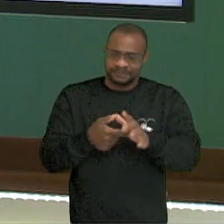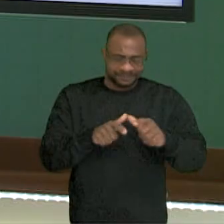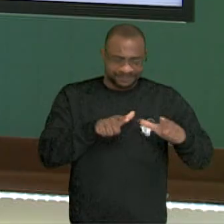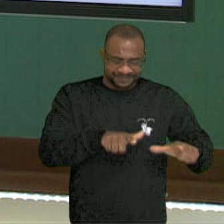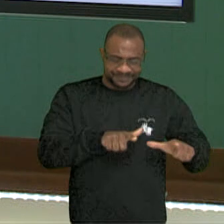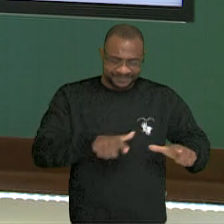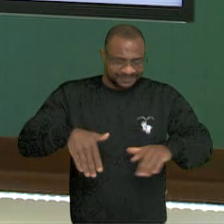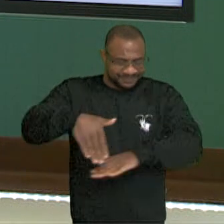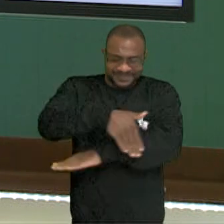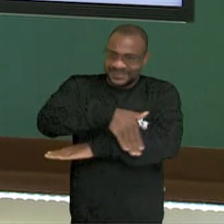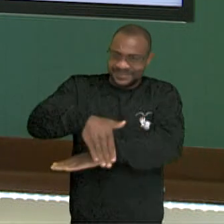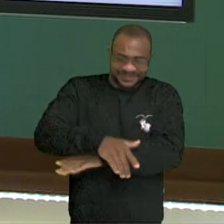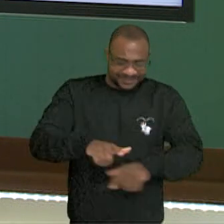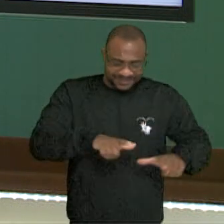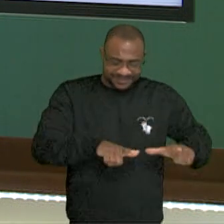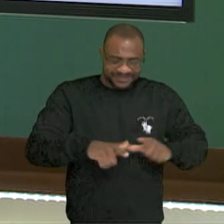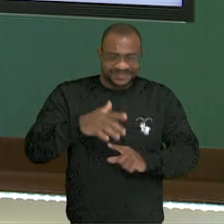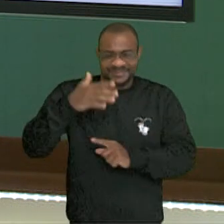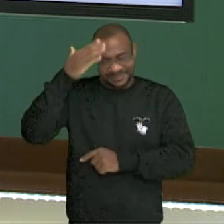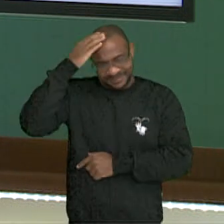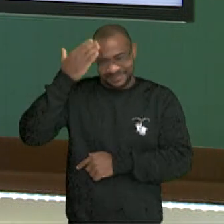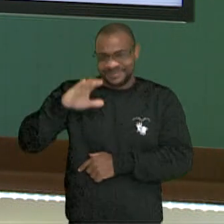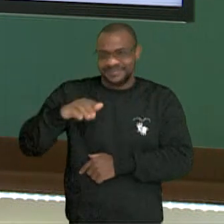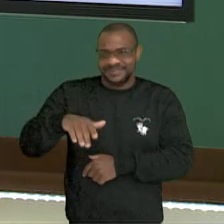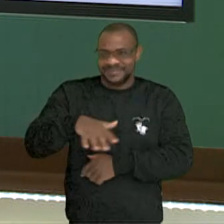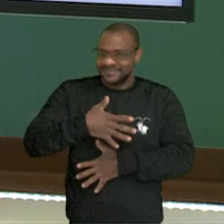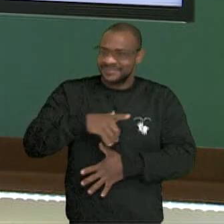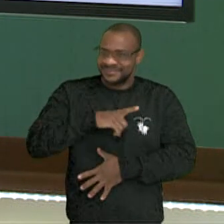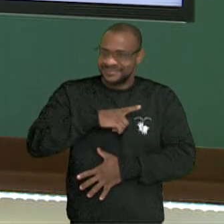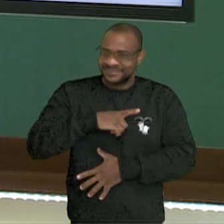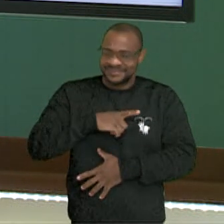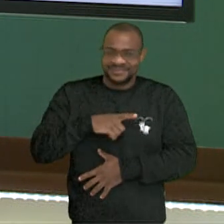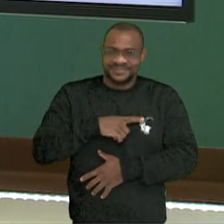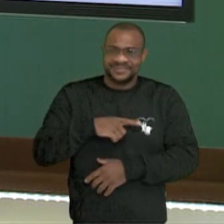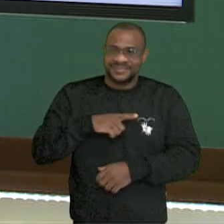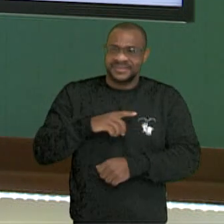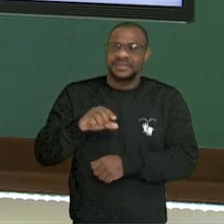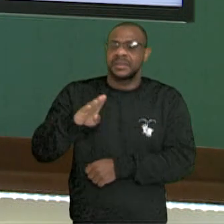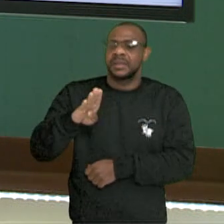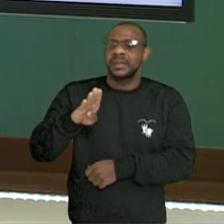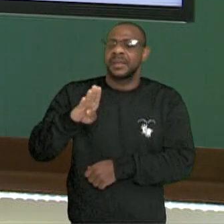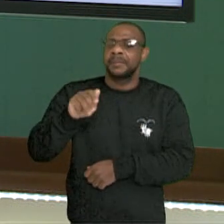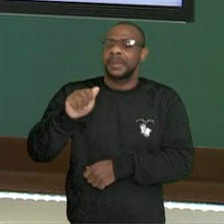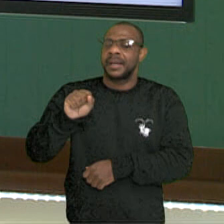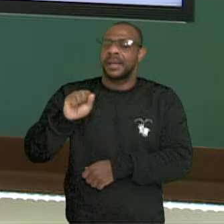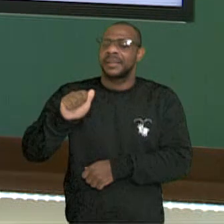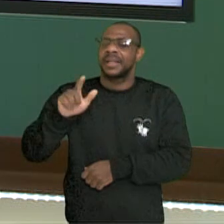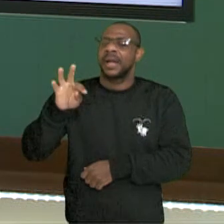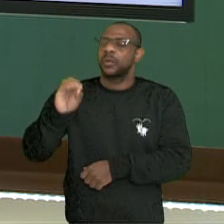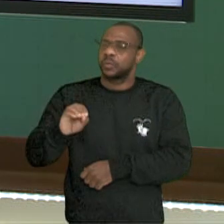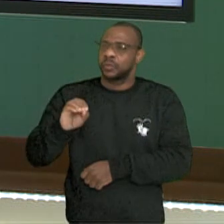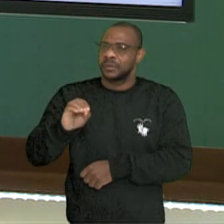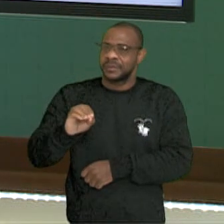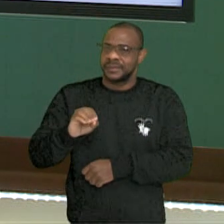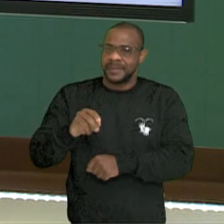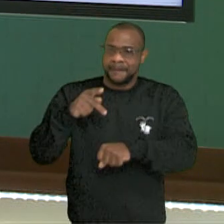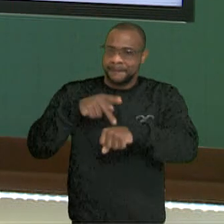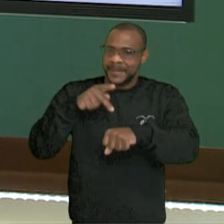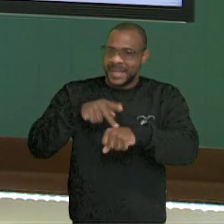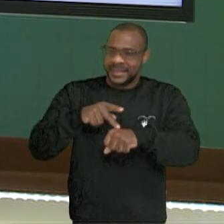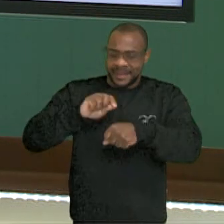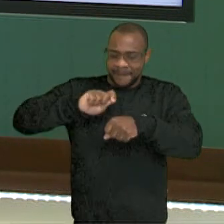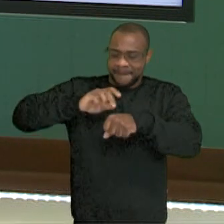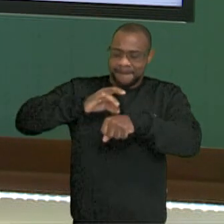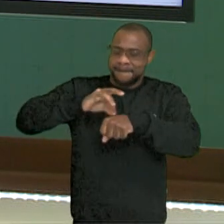calçadão aqui de Curitiba, Petit Pavé, que tinha um basalto, isso mesmo. Mas quando eu falei de